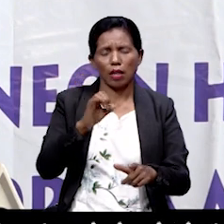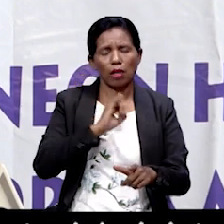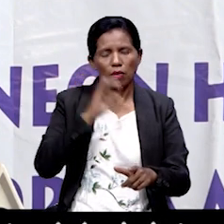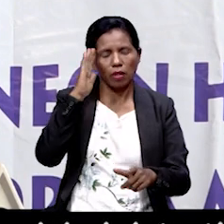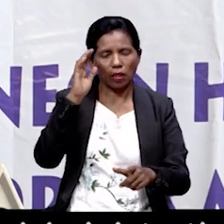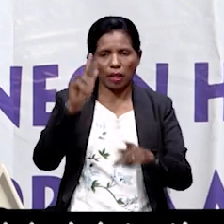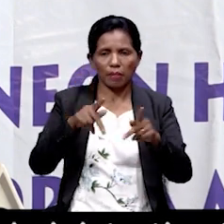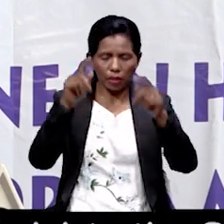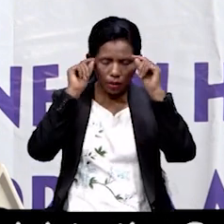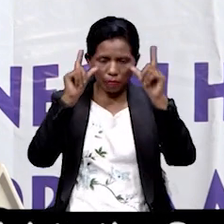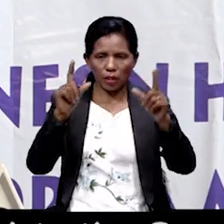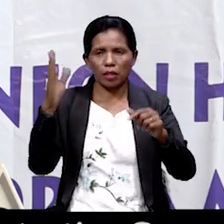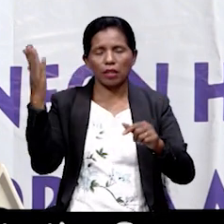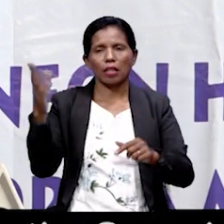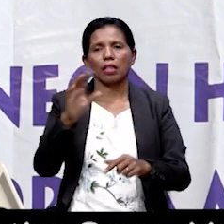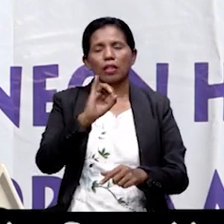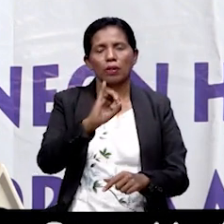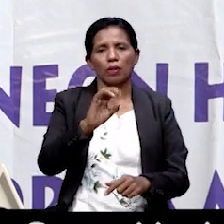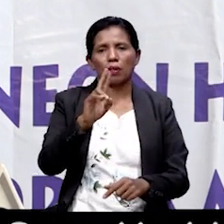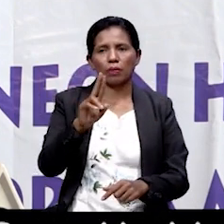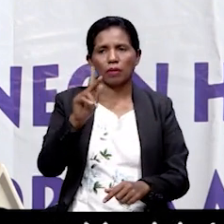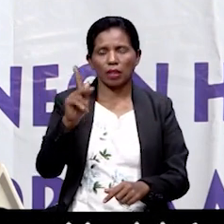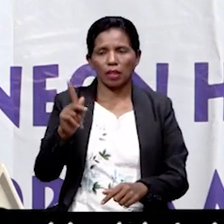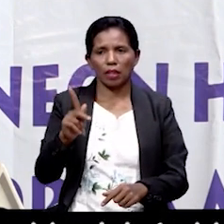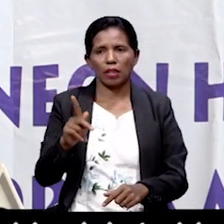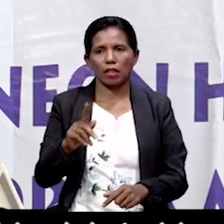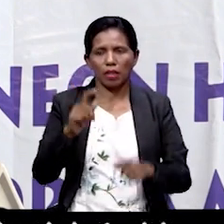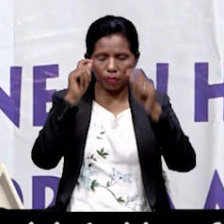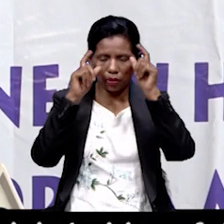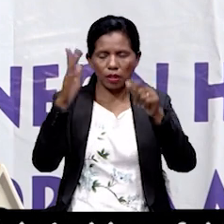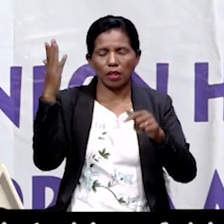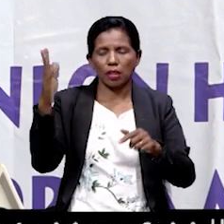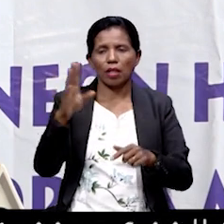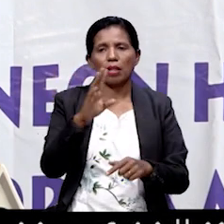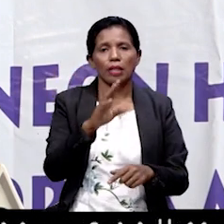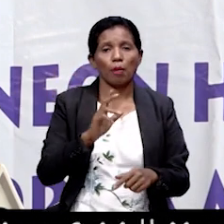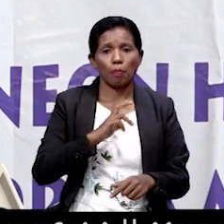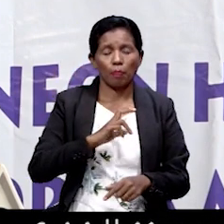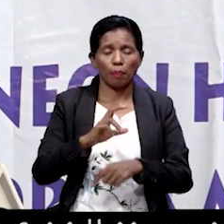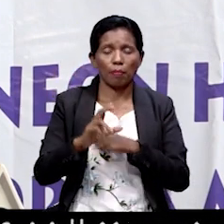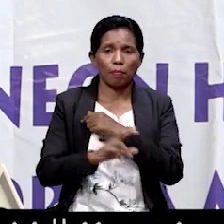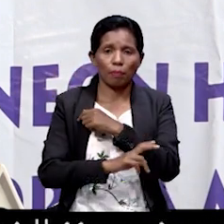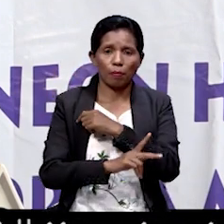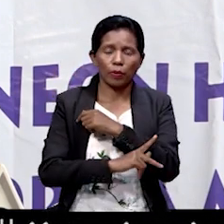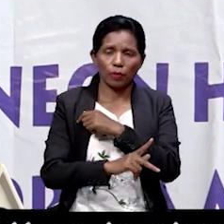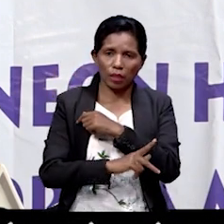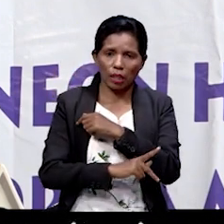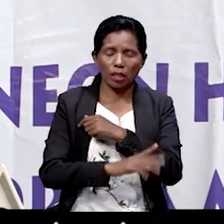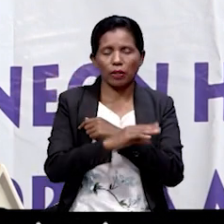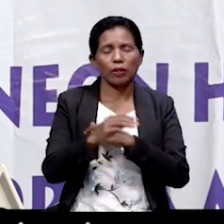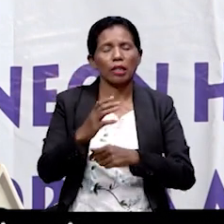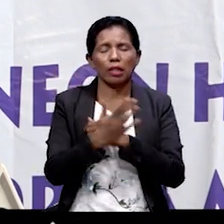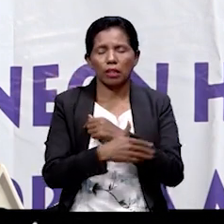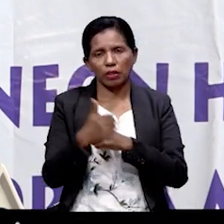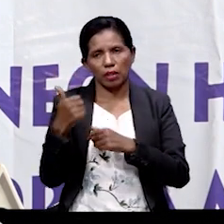Timor ou ser ir à Inglaterra, Timor ou ser bem maca ir à Portugal, Timor ou ser ir à Nação Sercelo, bele